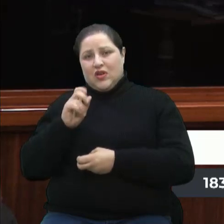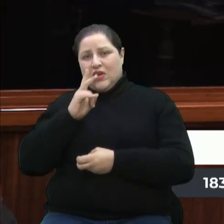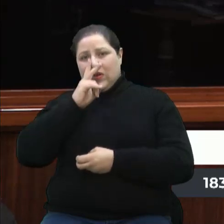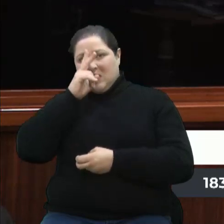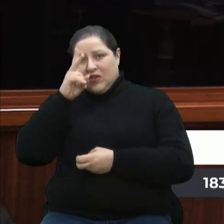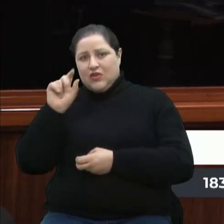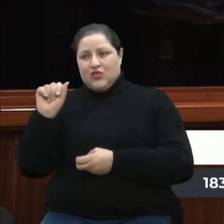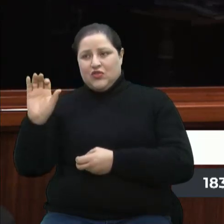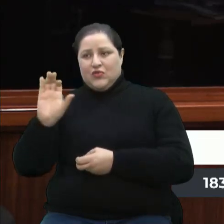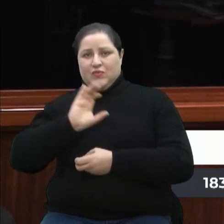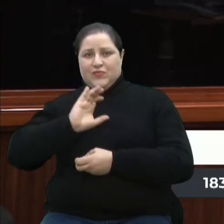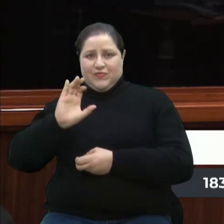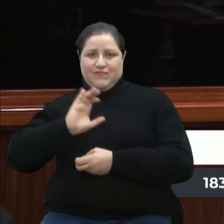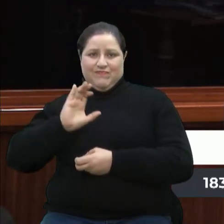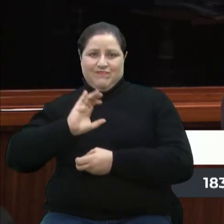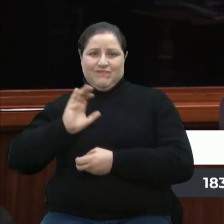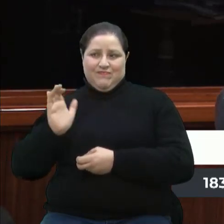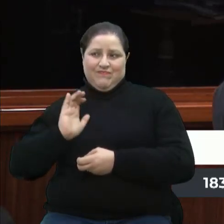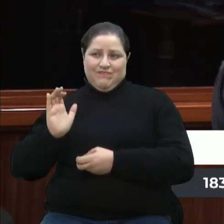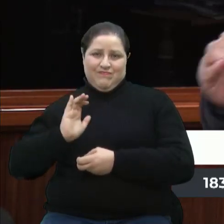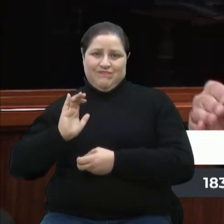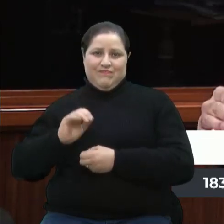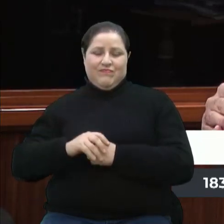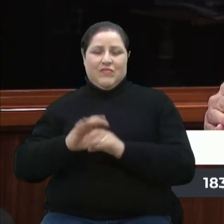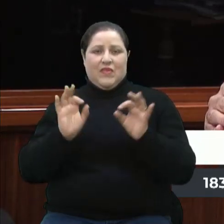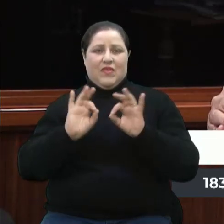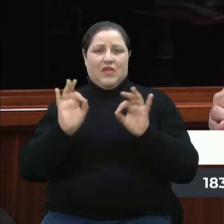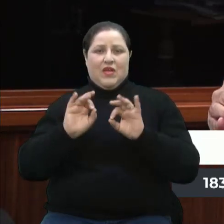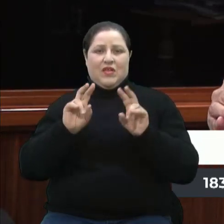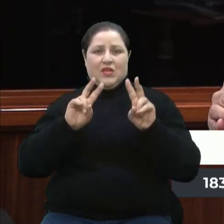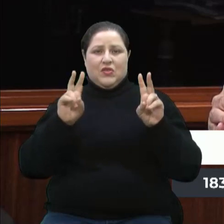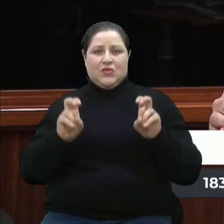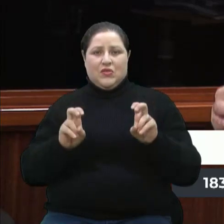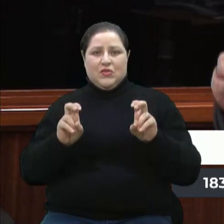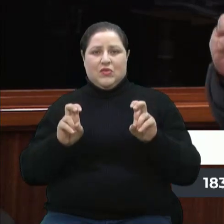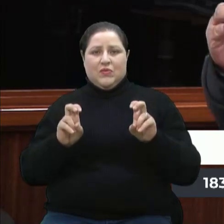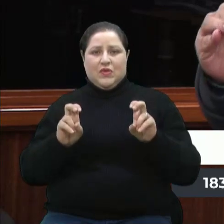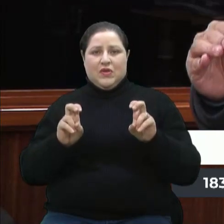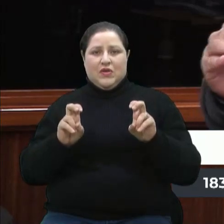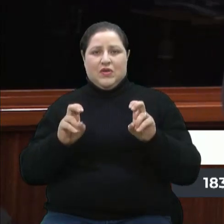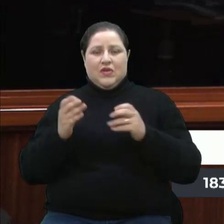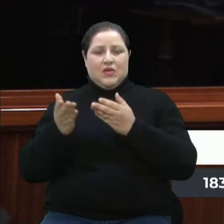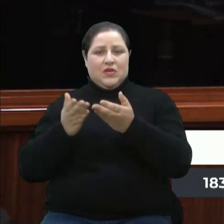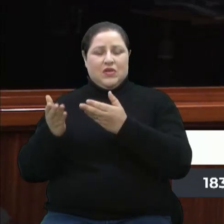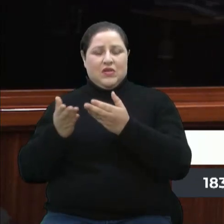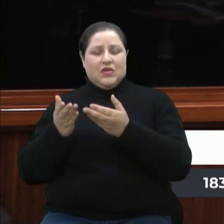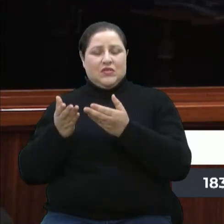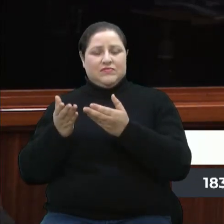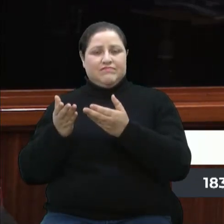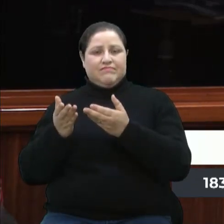administrativa pelos que menos ganham, não vi nenhuma medida, por exemplo, que tratasse